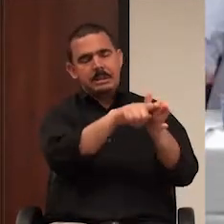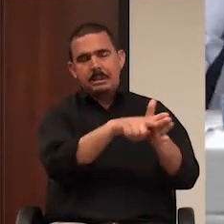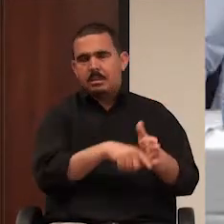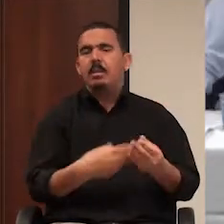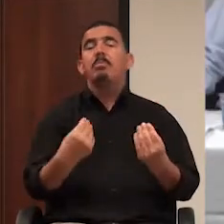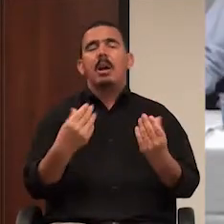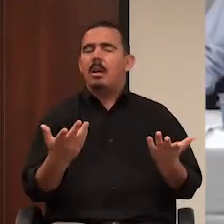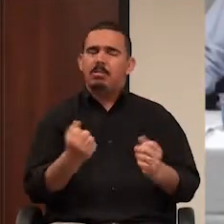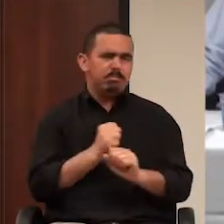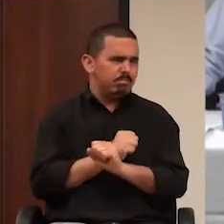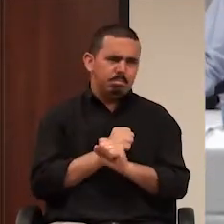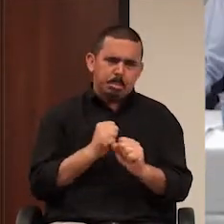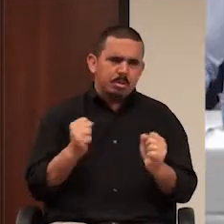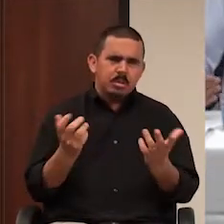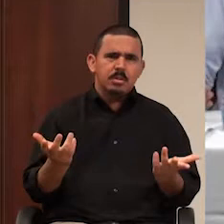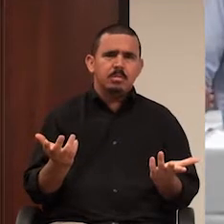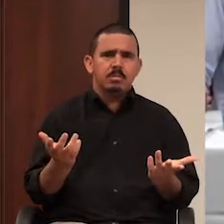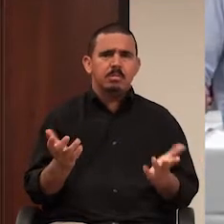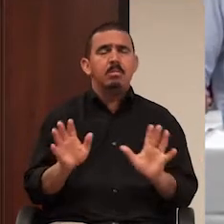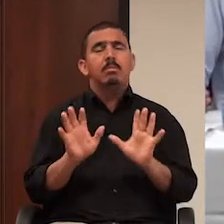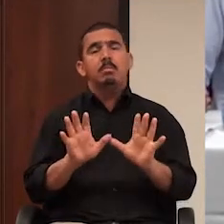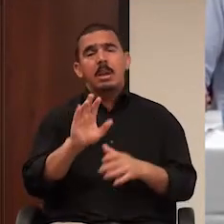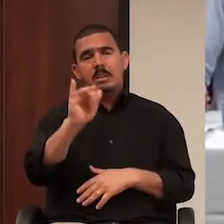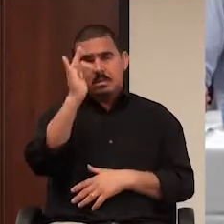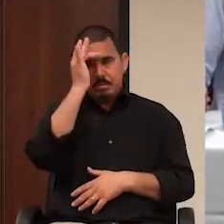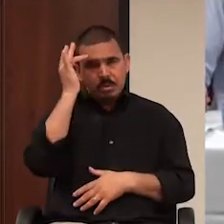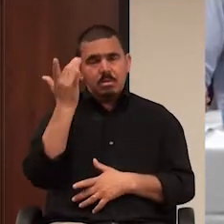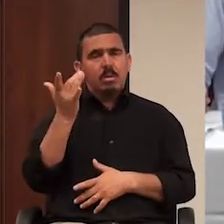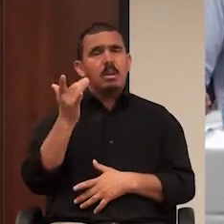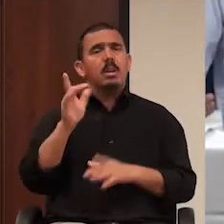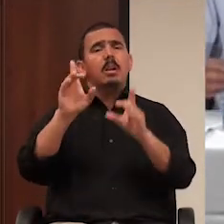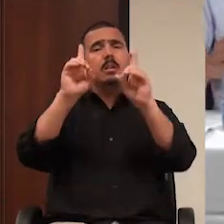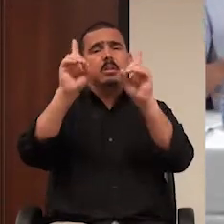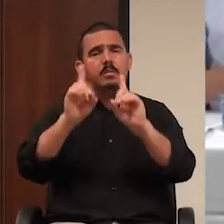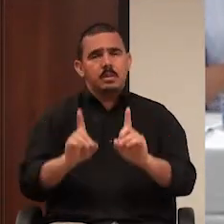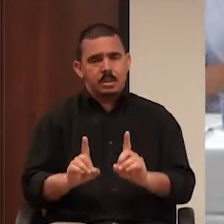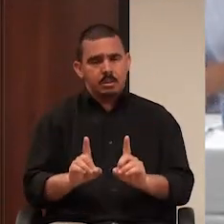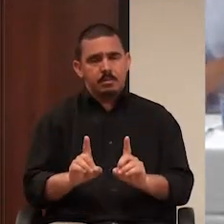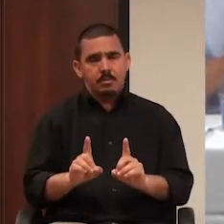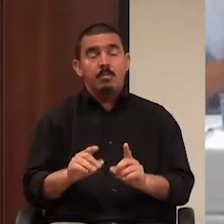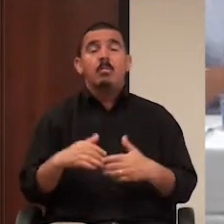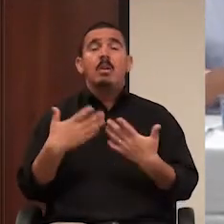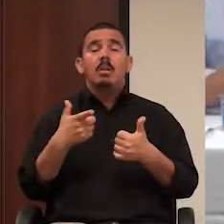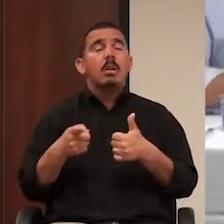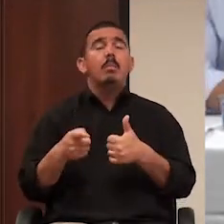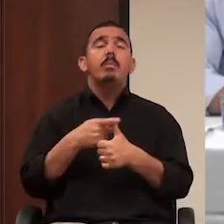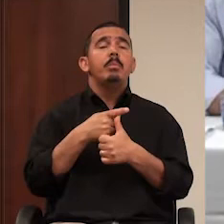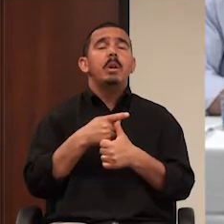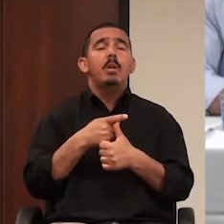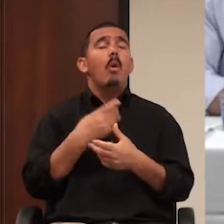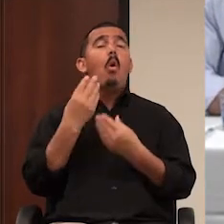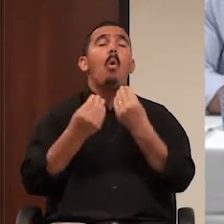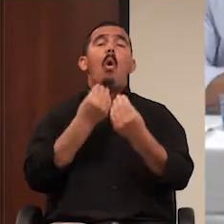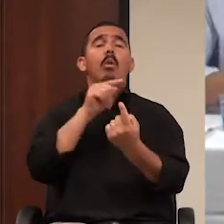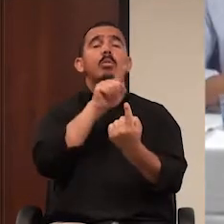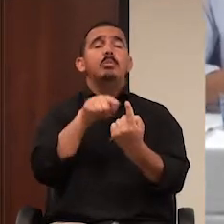Sendo que isso nem é possível mais, se a pessoa se tratar de deficiência. Então, primeira questão, onde a gente poderia chegar com